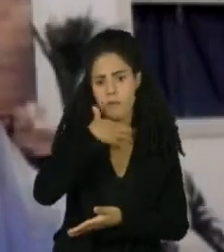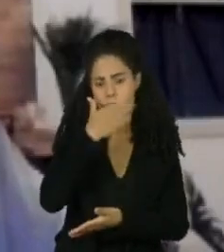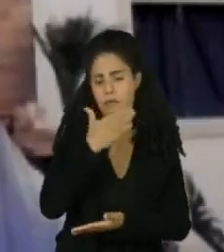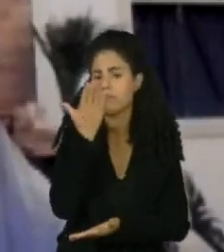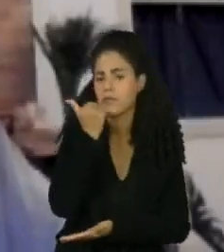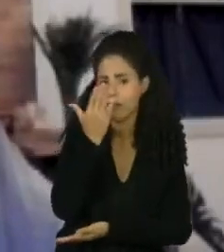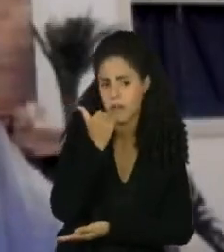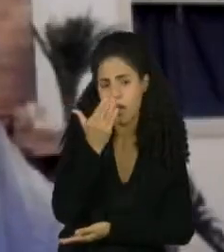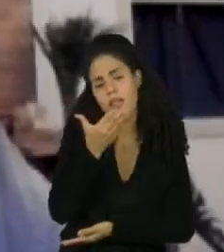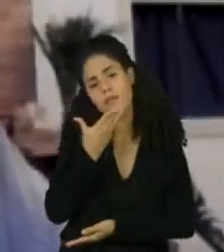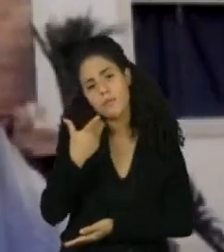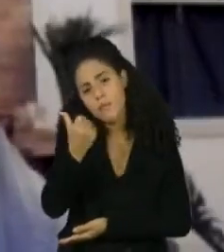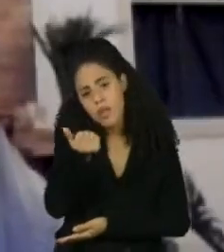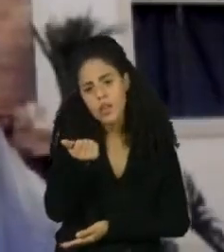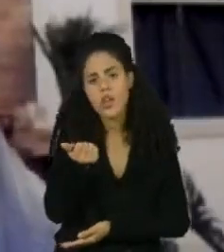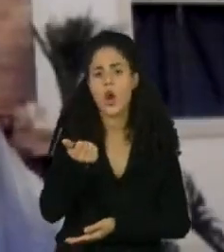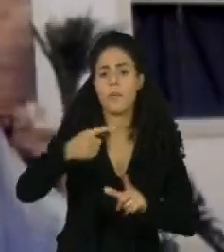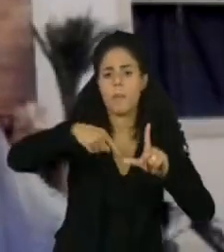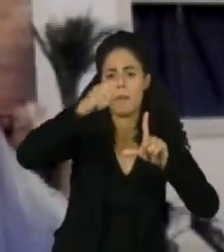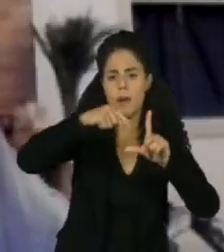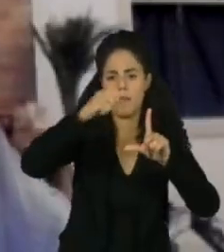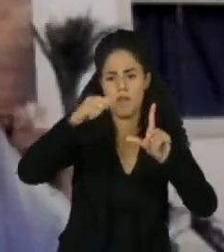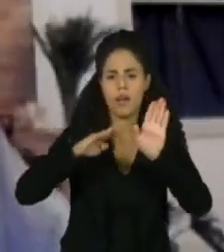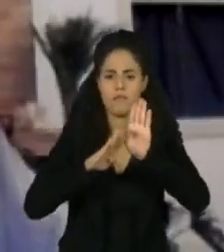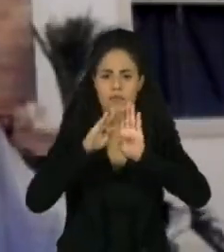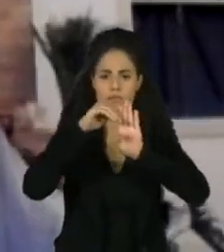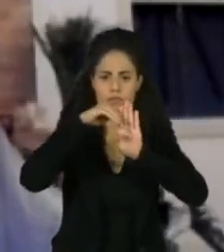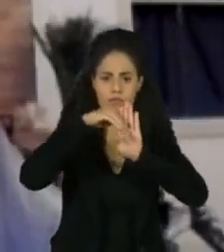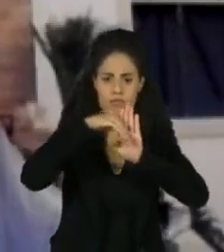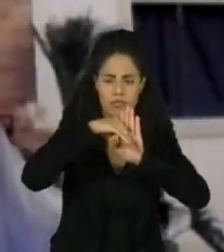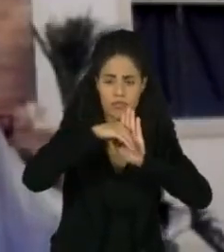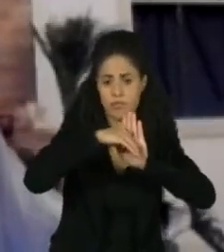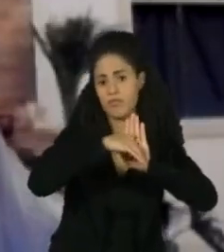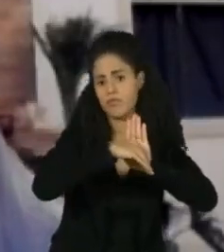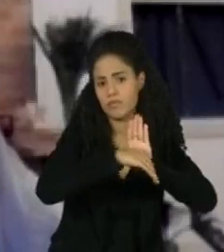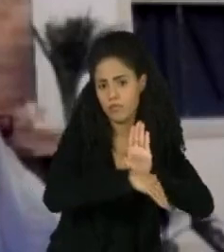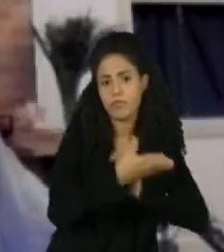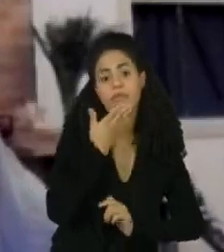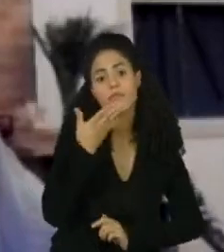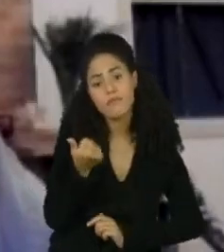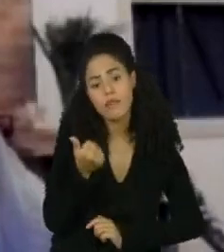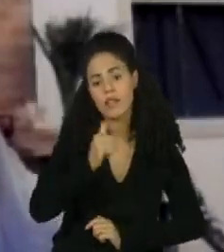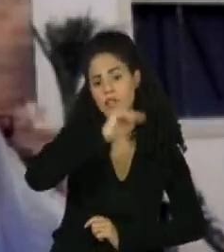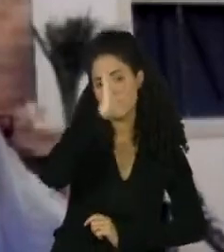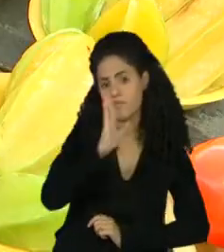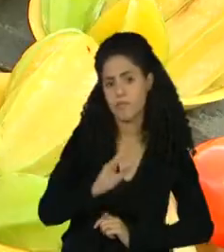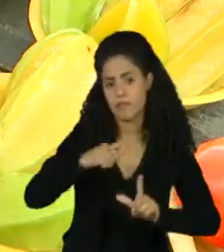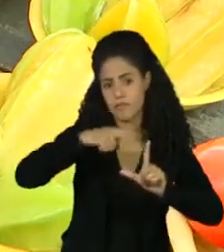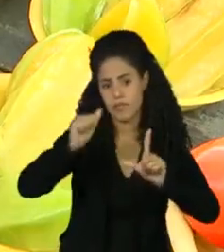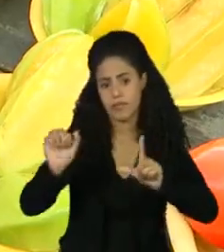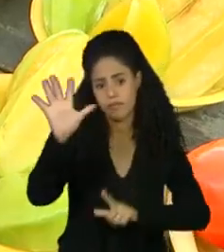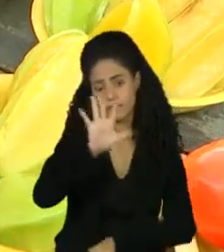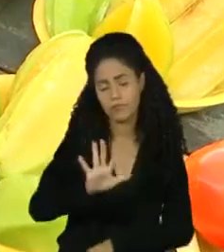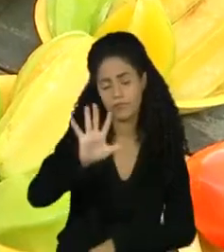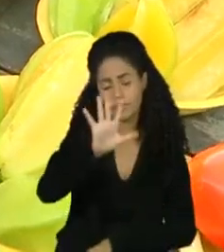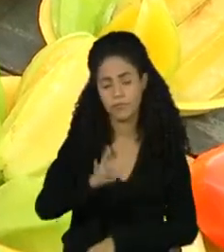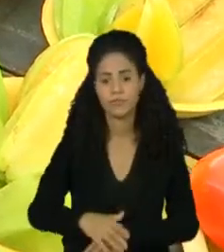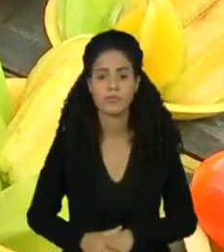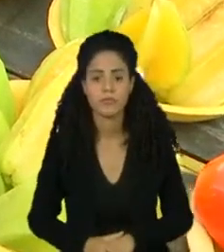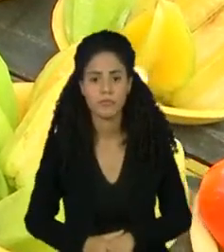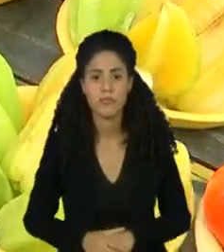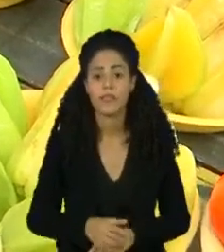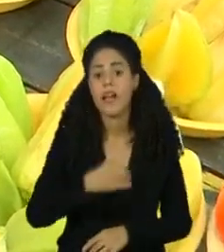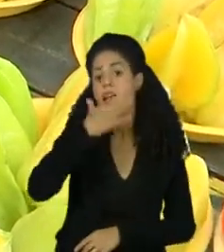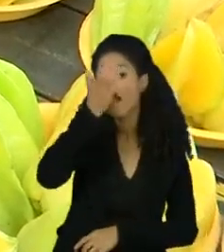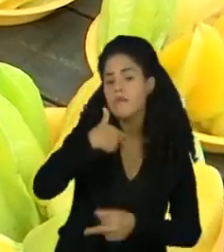a contribuir na redução da inflação brasileira ou da inflação regional. A queda nos preços